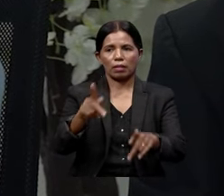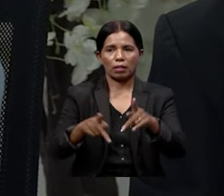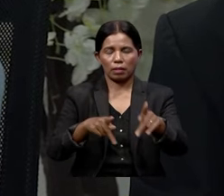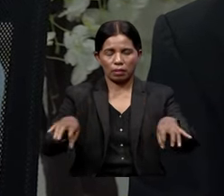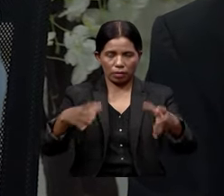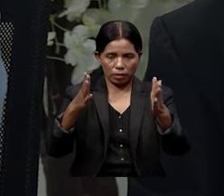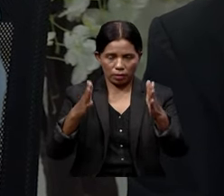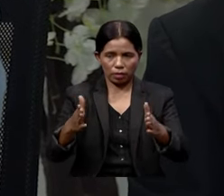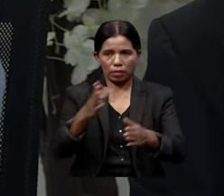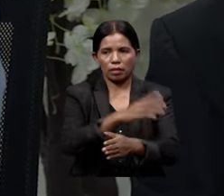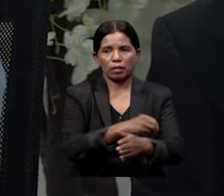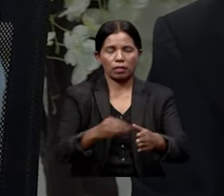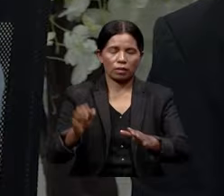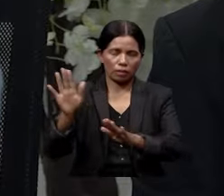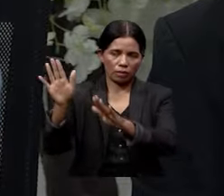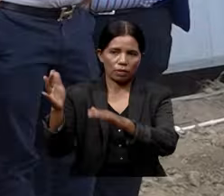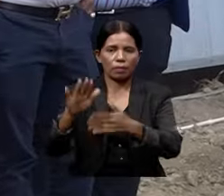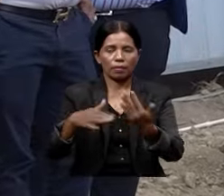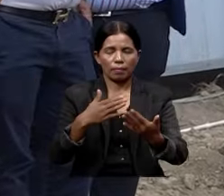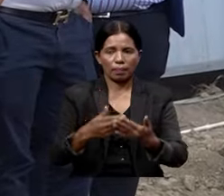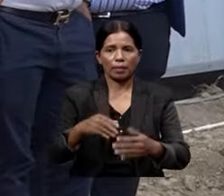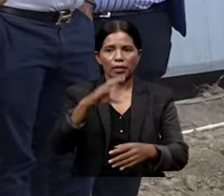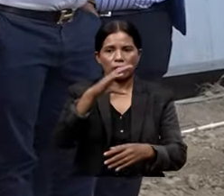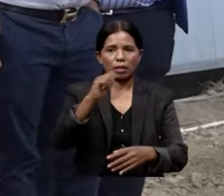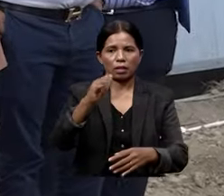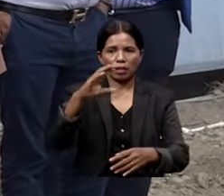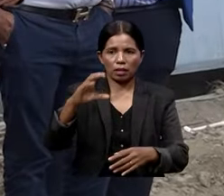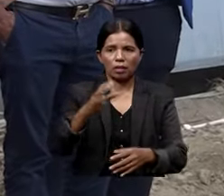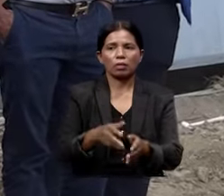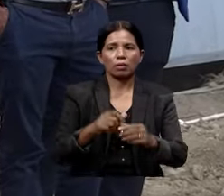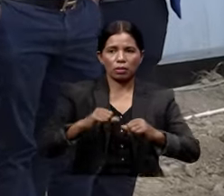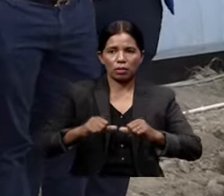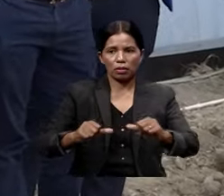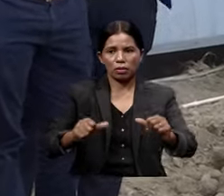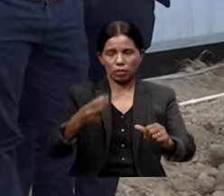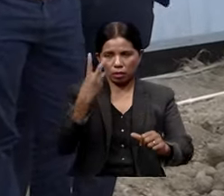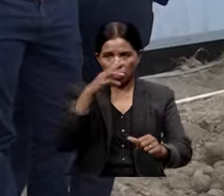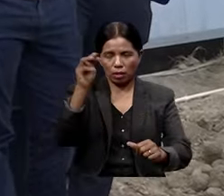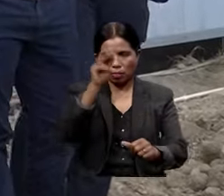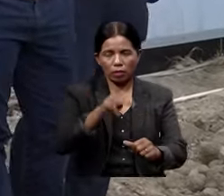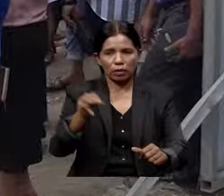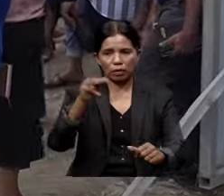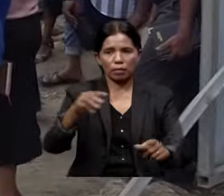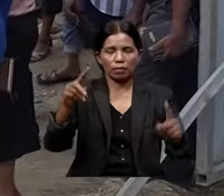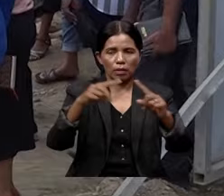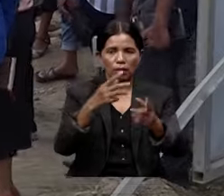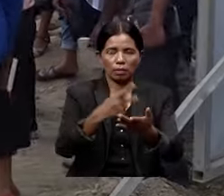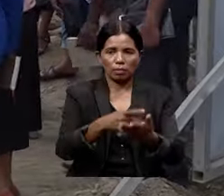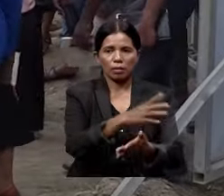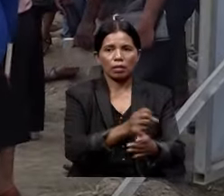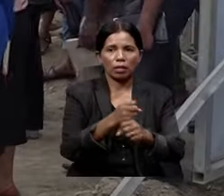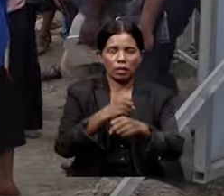sociedade sira e áreas remotas. Além de né, Comissão Anticorrupção MOS continua a monitorização do projeto Sira Nebe